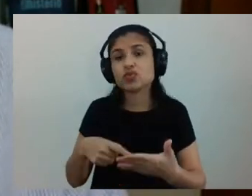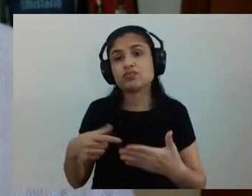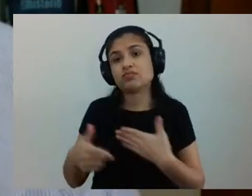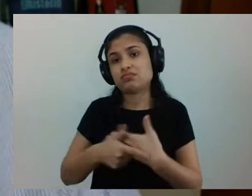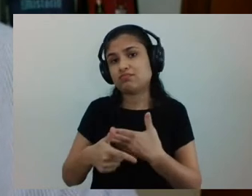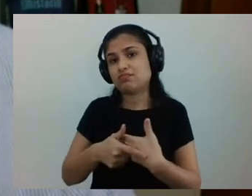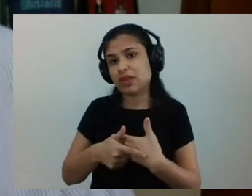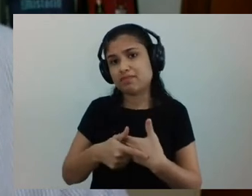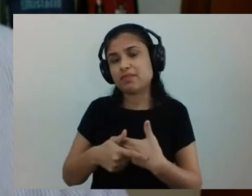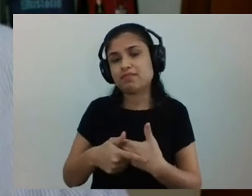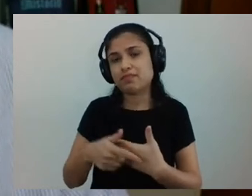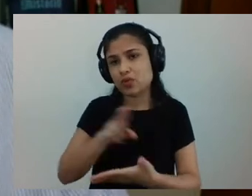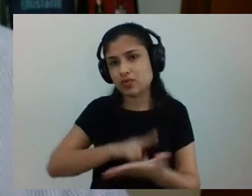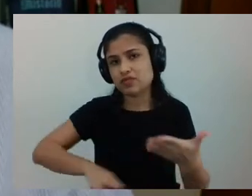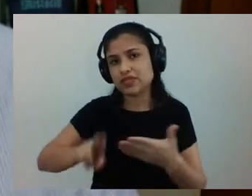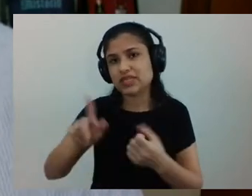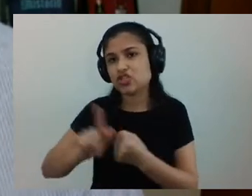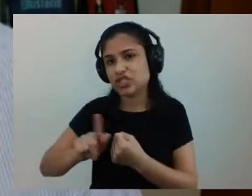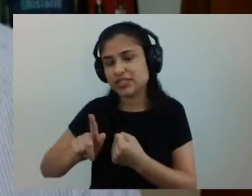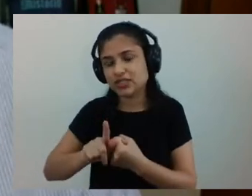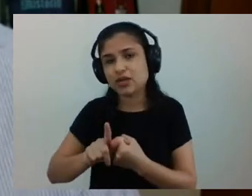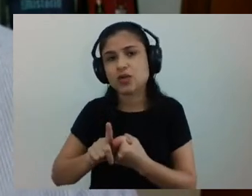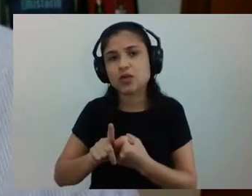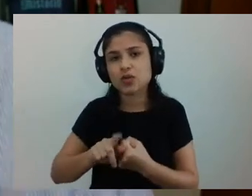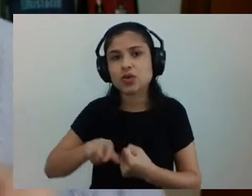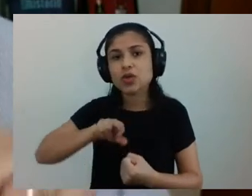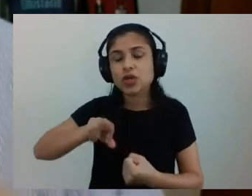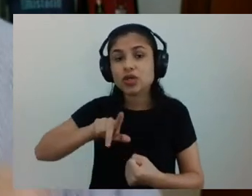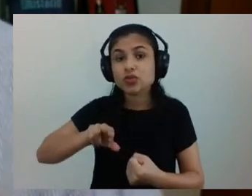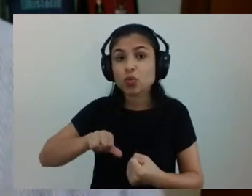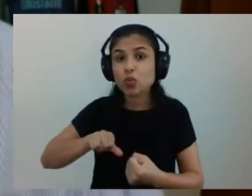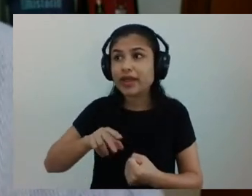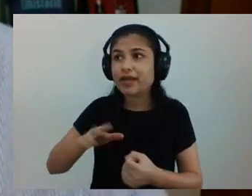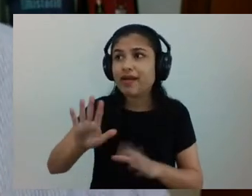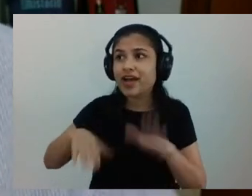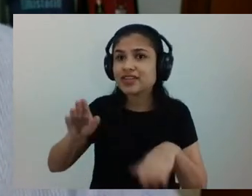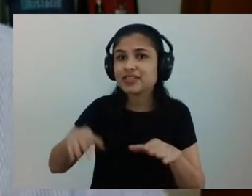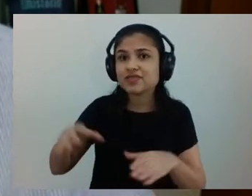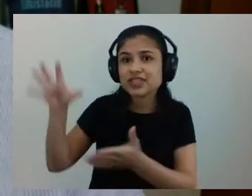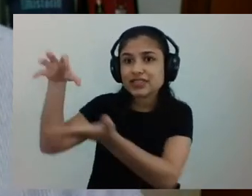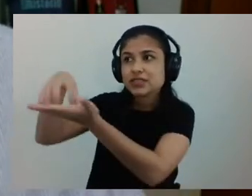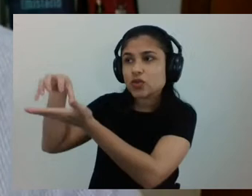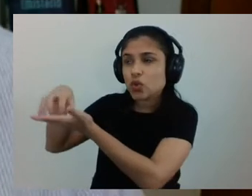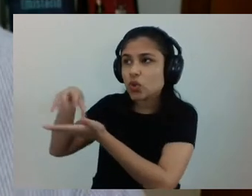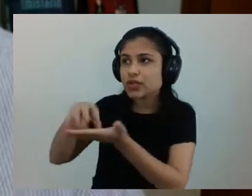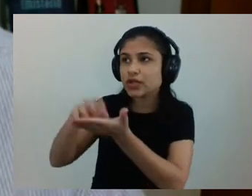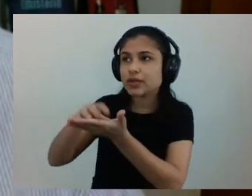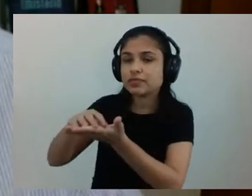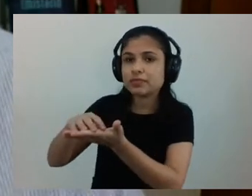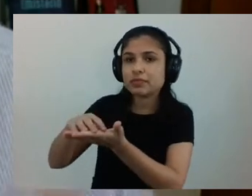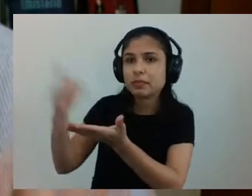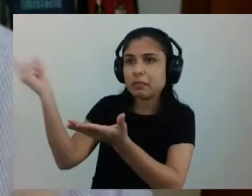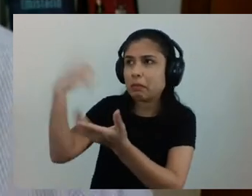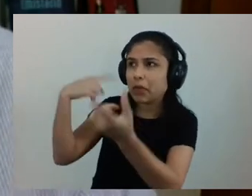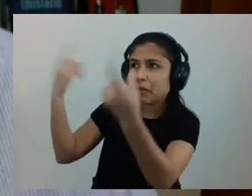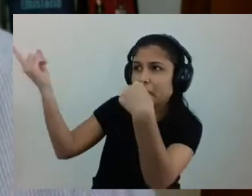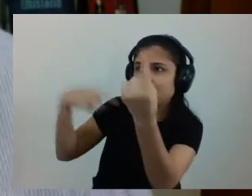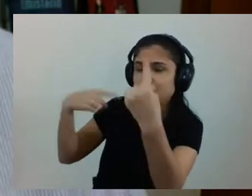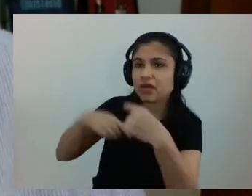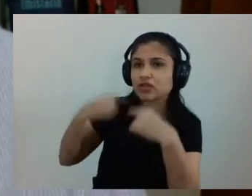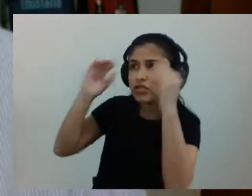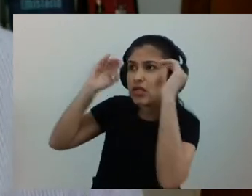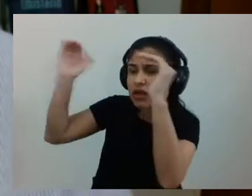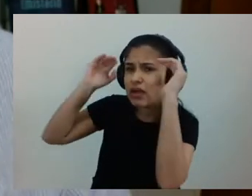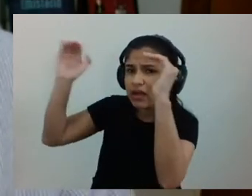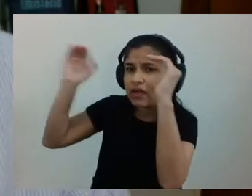serviu aquelas condições que são nos colocadas que todas as outras universidades protestam, todas as